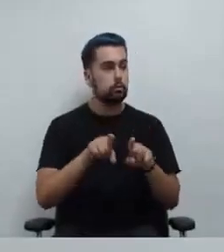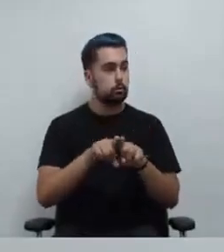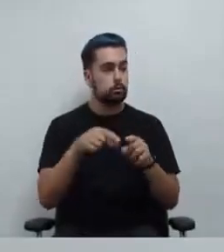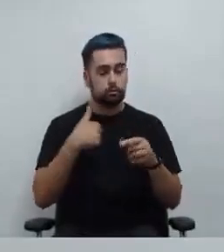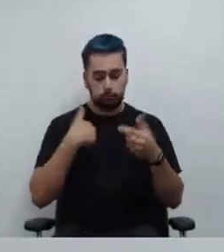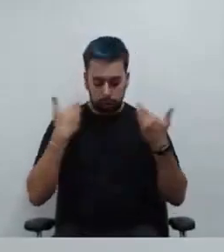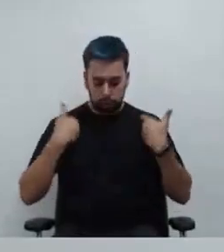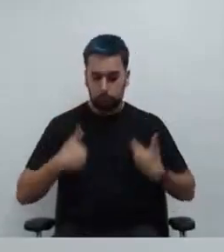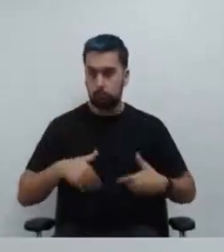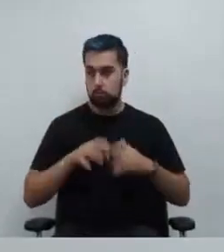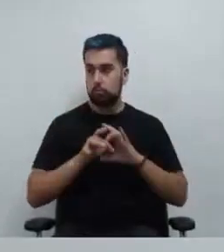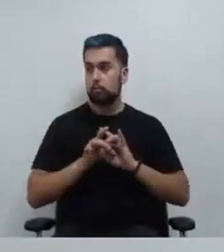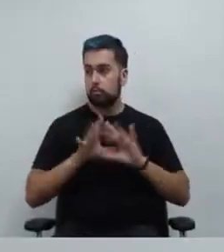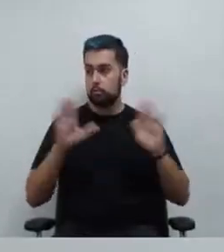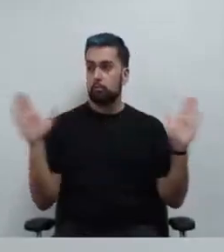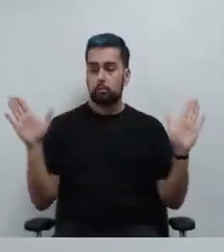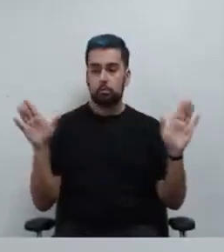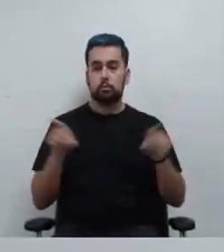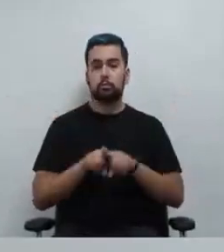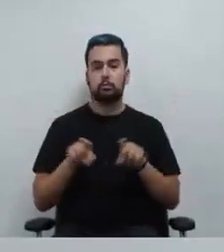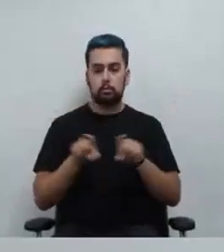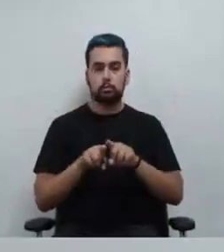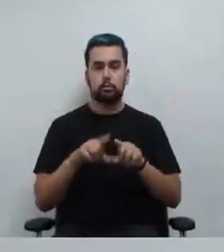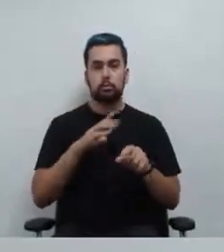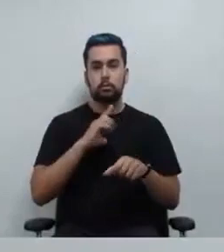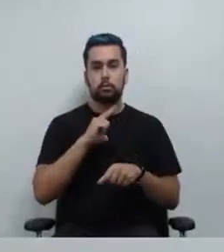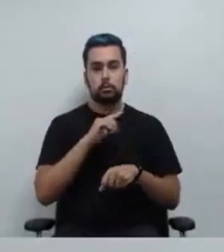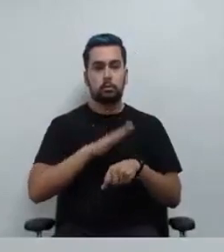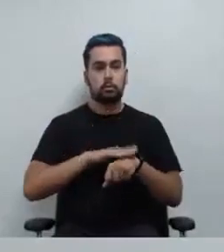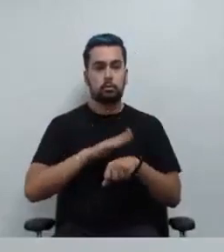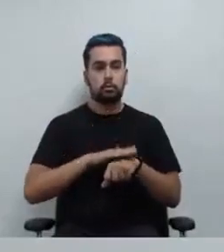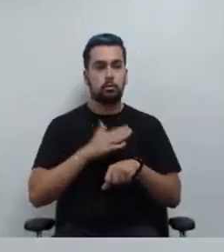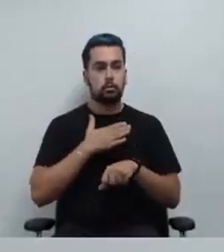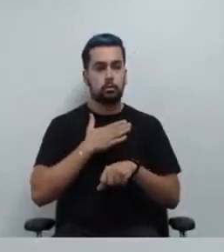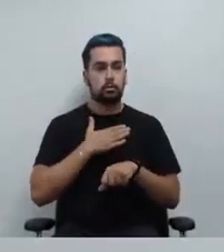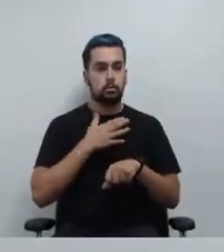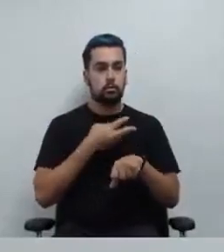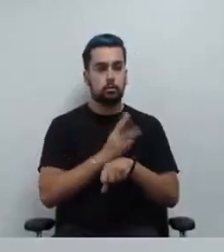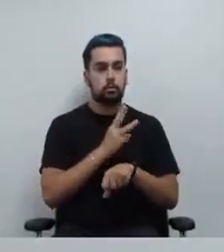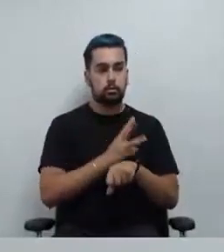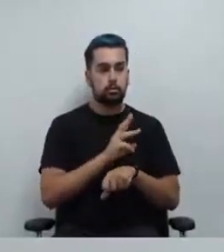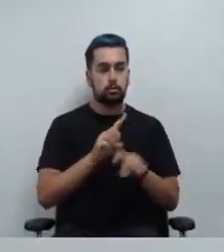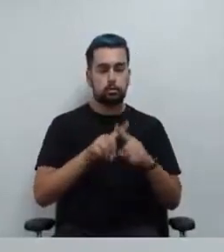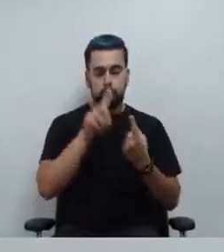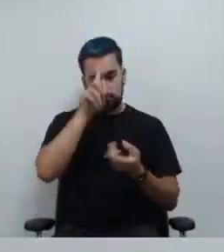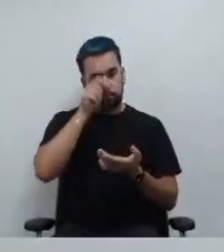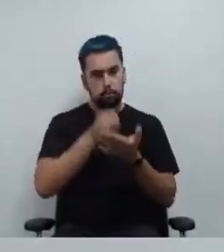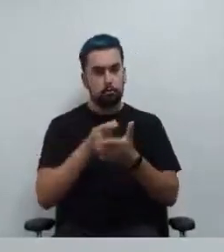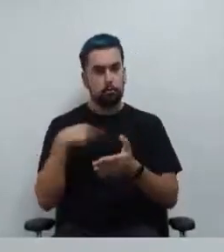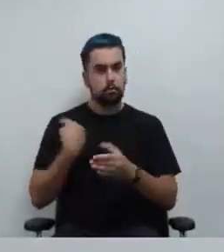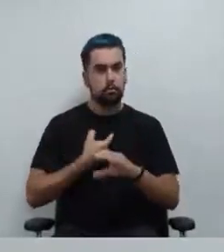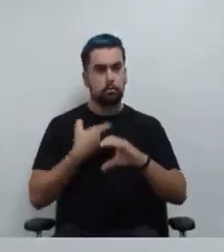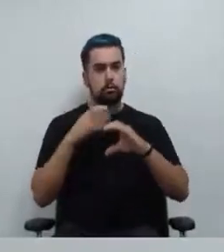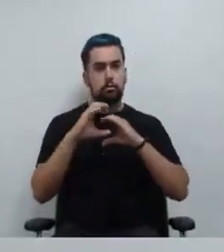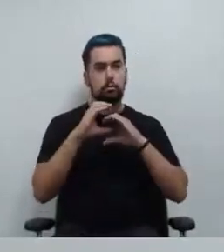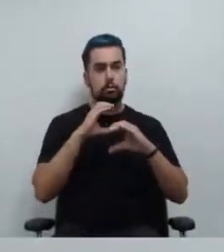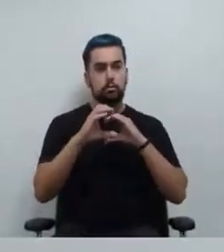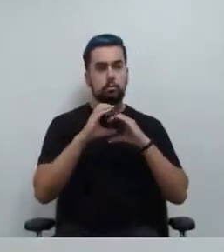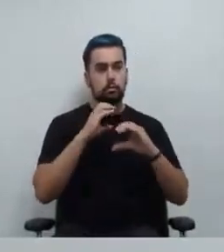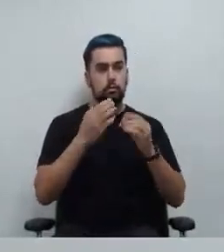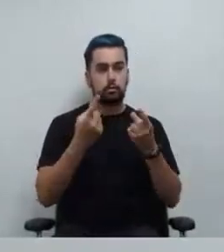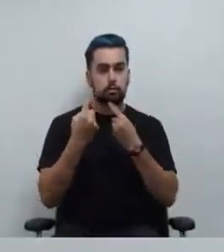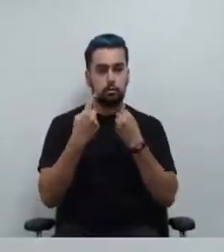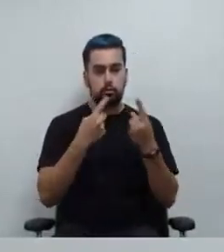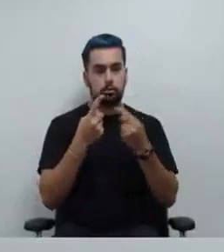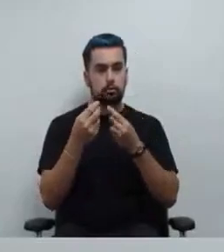colocar à disposição de vocês, acho que a maior parte já tem meu WhatsApp, mas reforçar esse nosso canal de diálogo para isso,